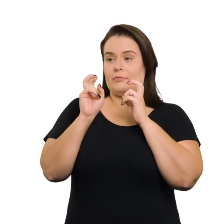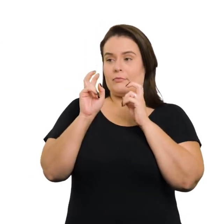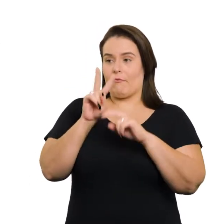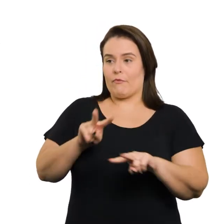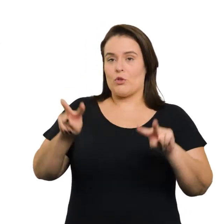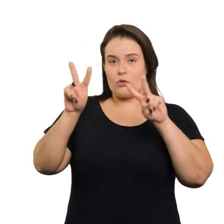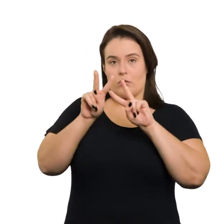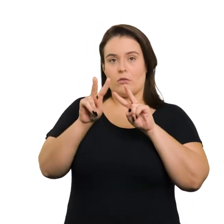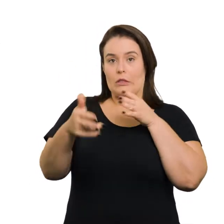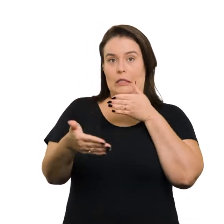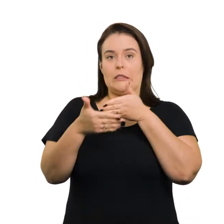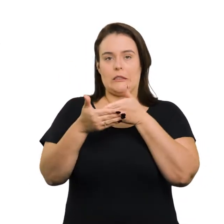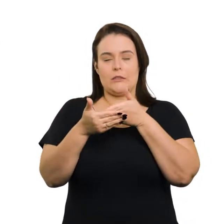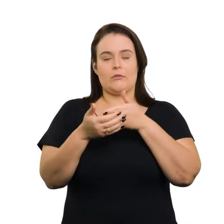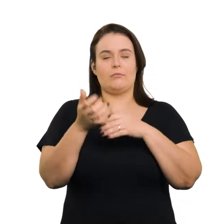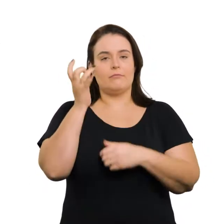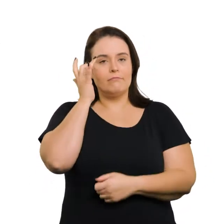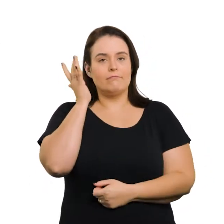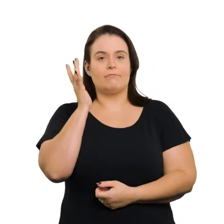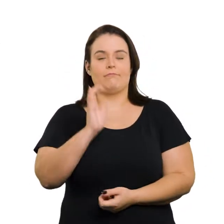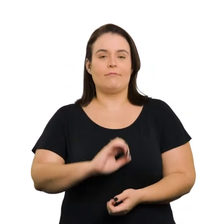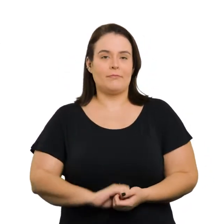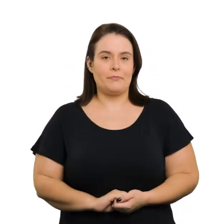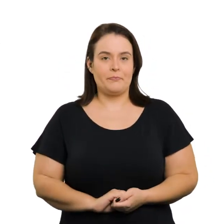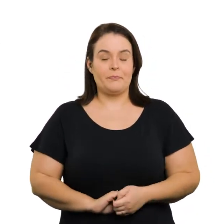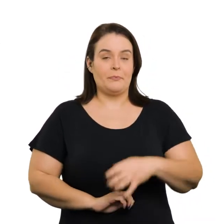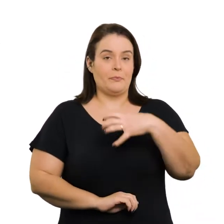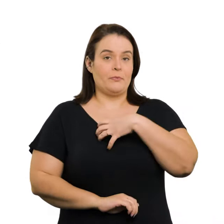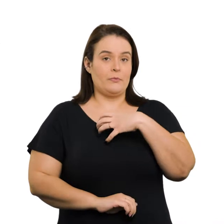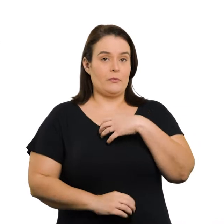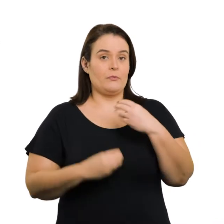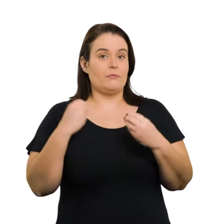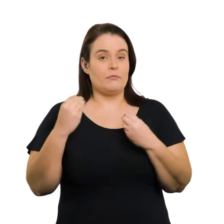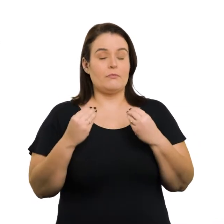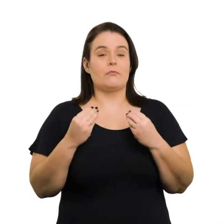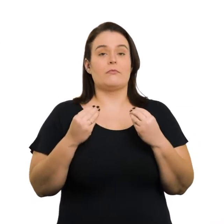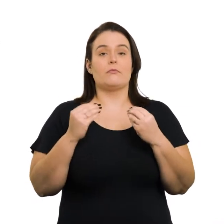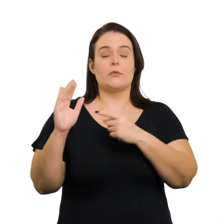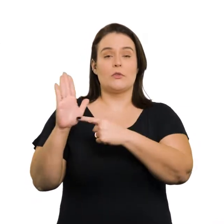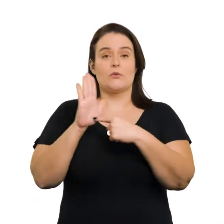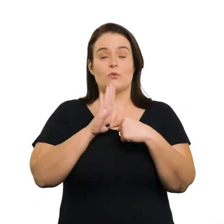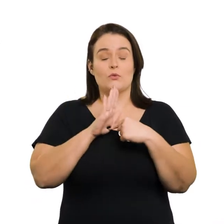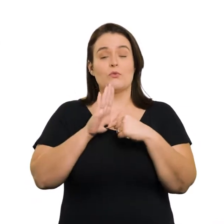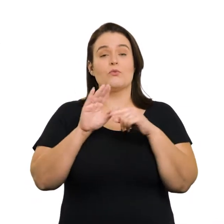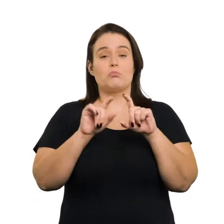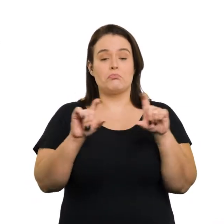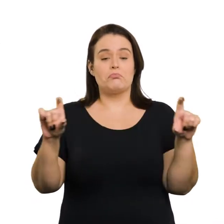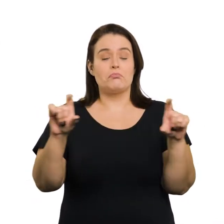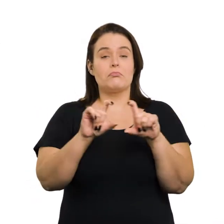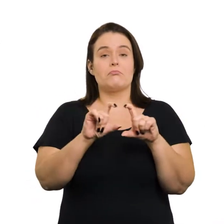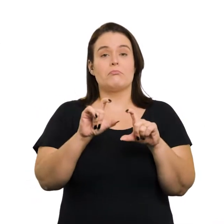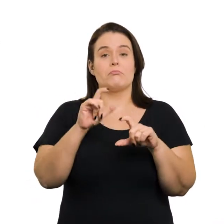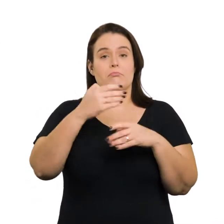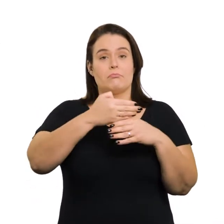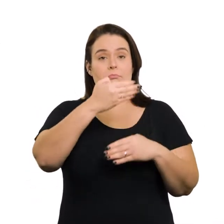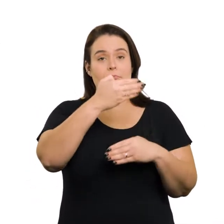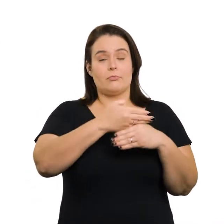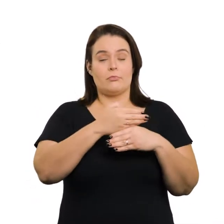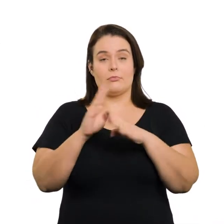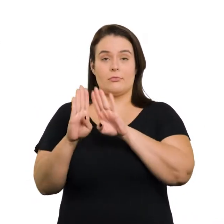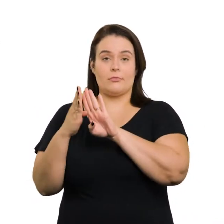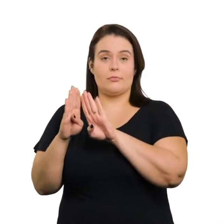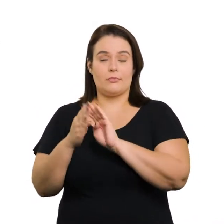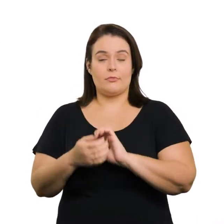fácil identificação visual de barreira física. Características da sinalização visual nas portas e paredes